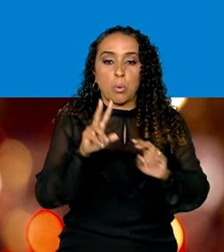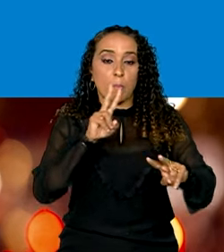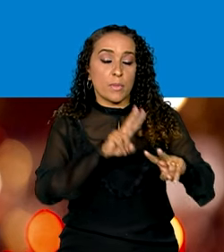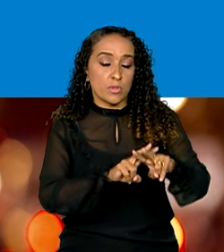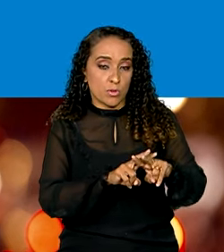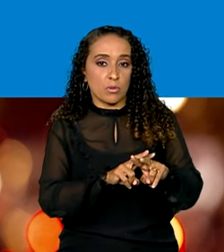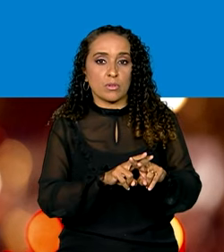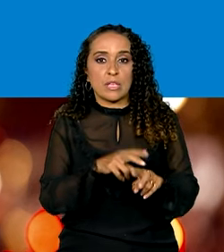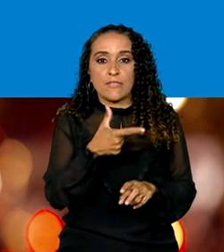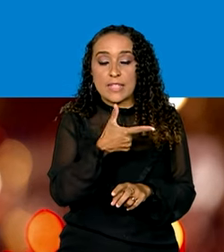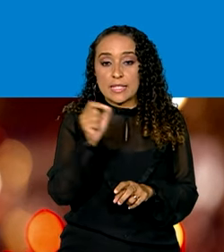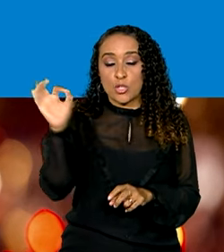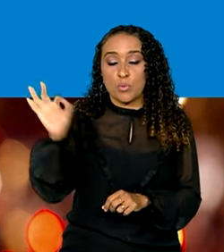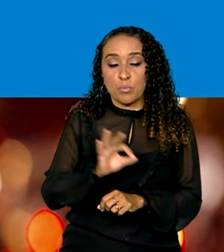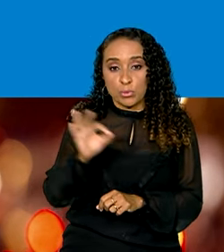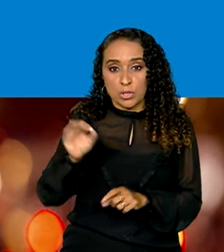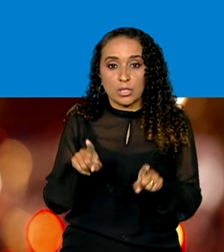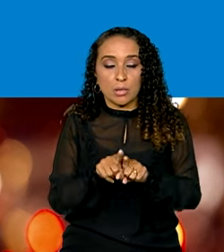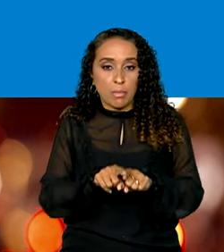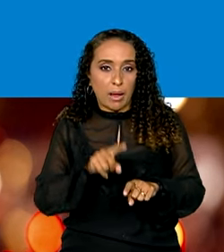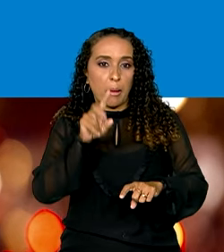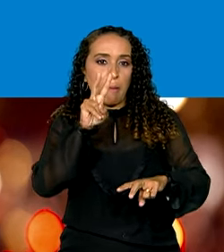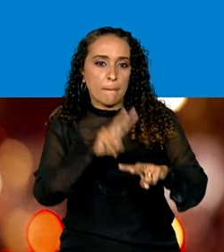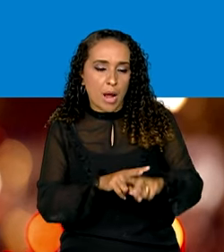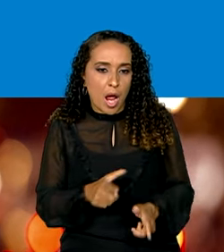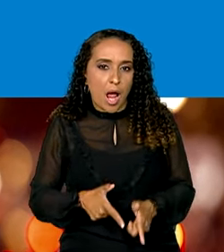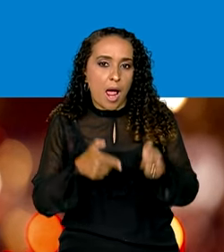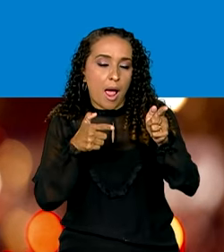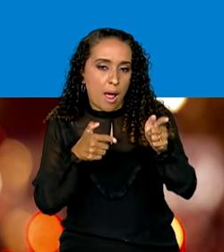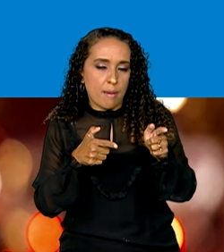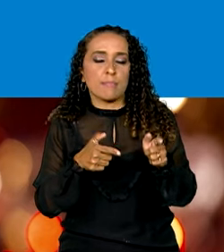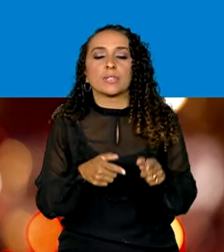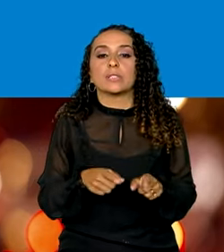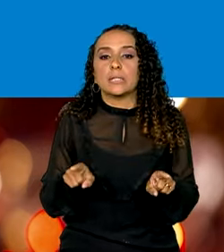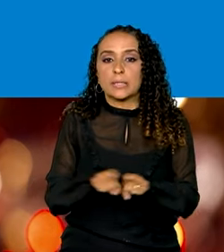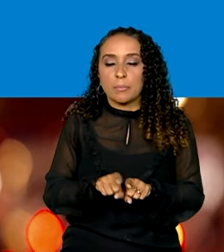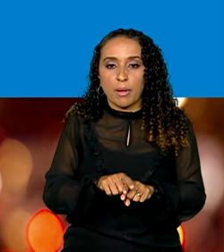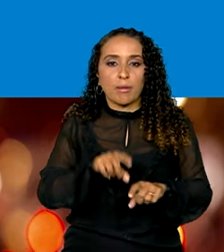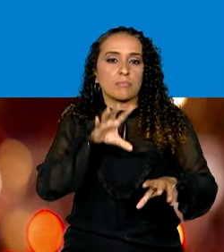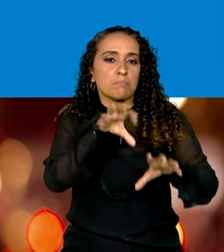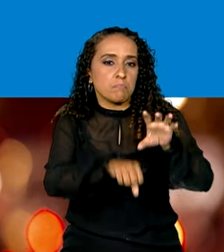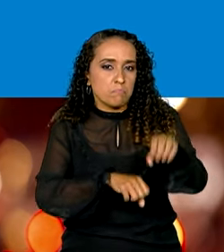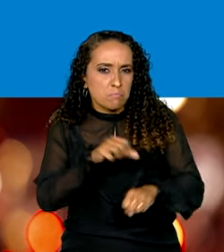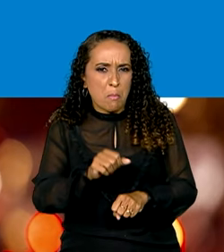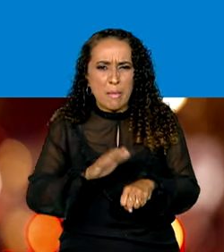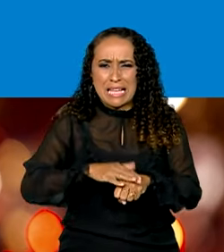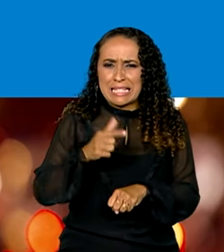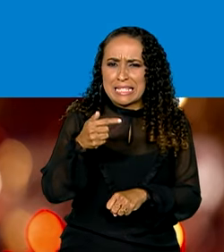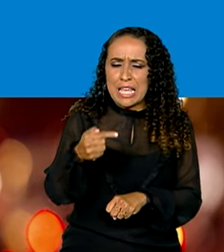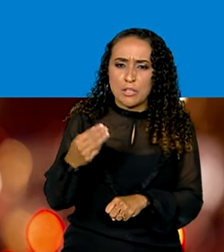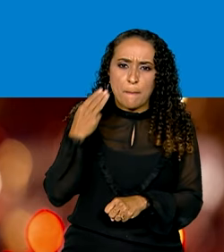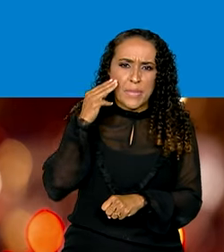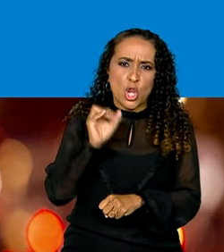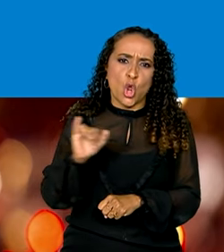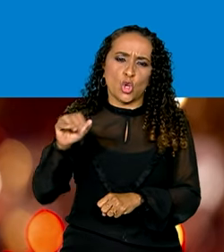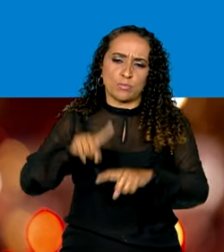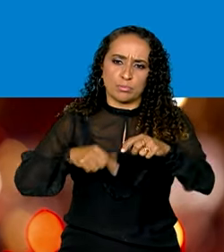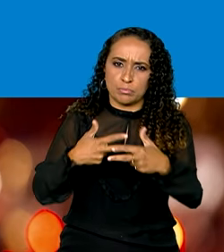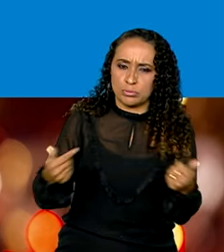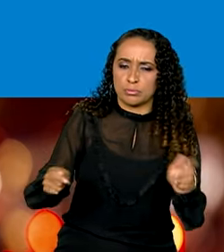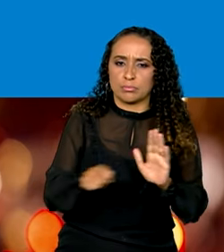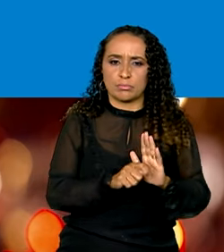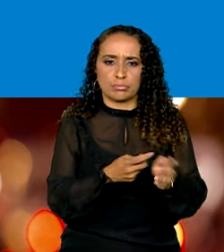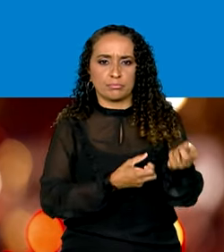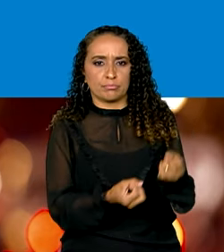de 25% na apreensão de armas ilegais e a apreensão de mais de 7 bilhões de bens do